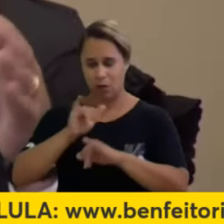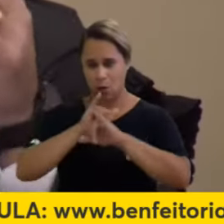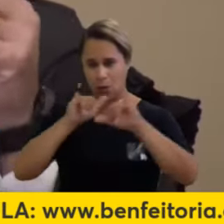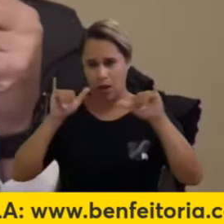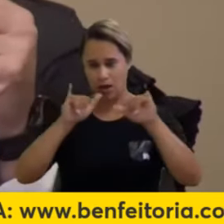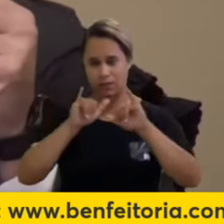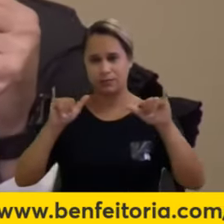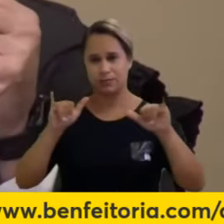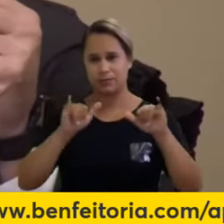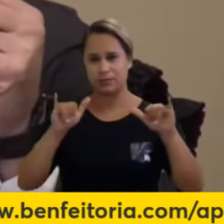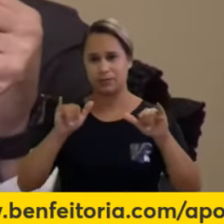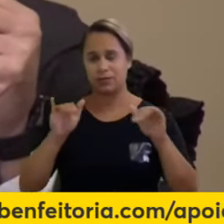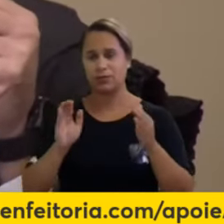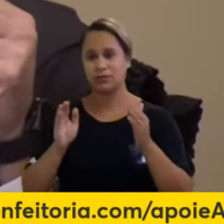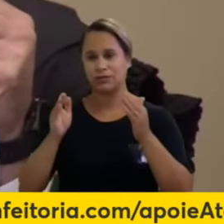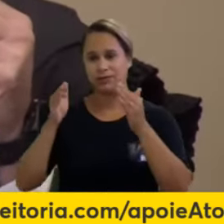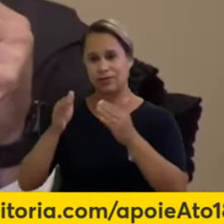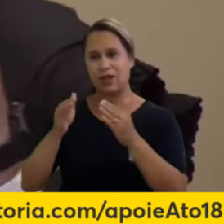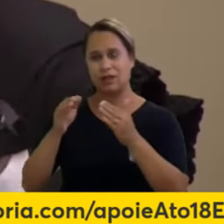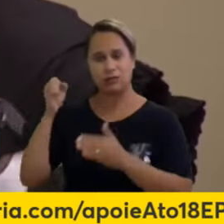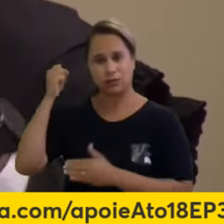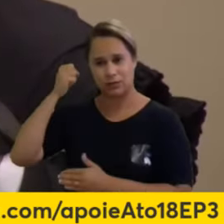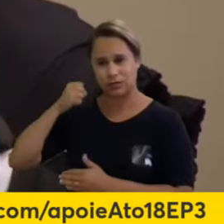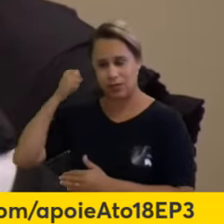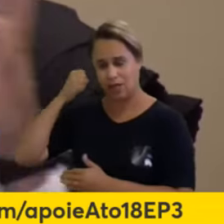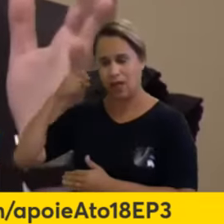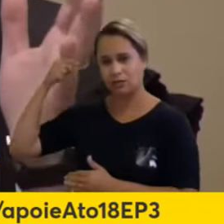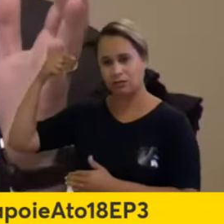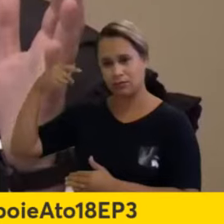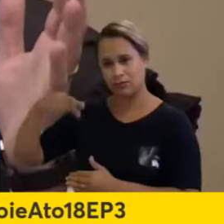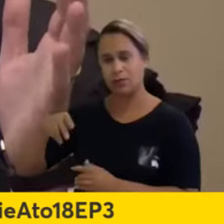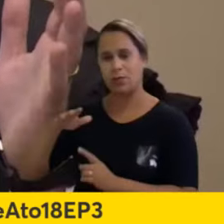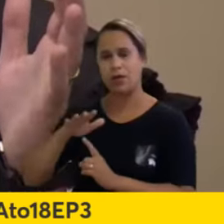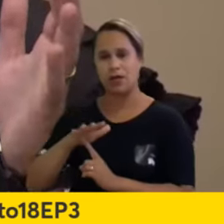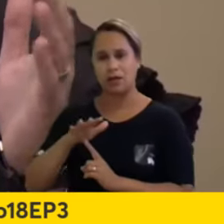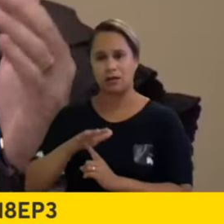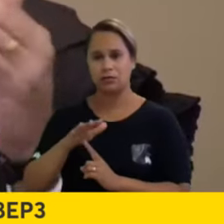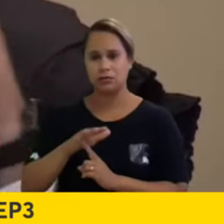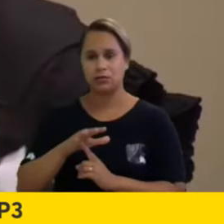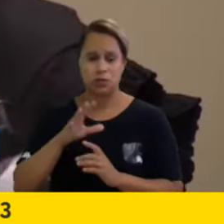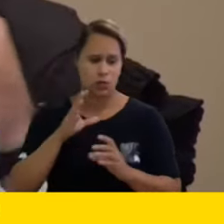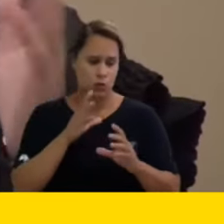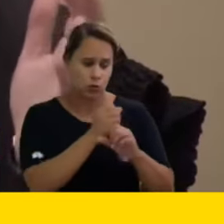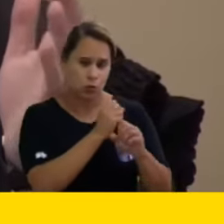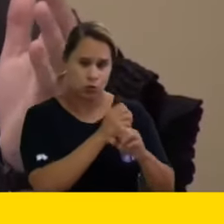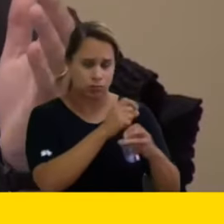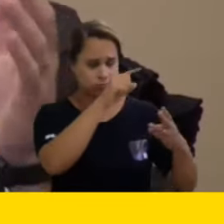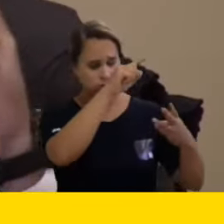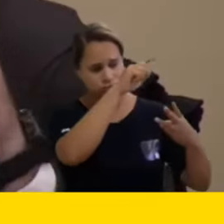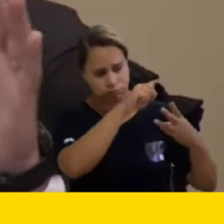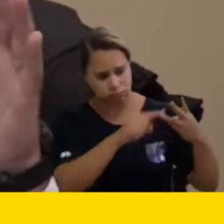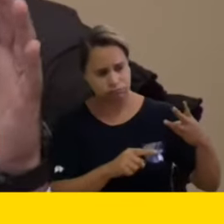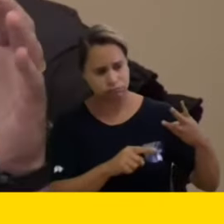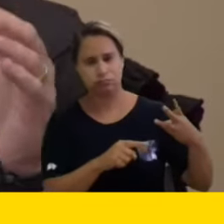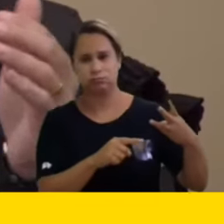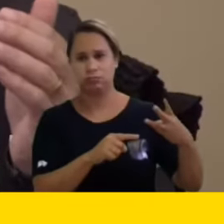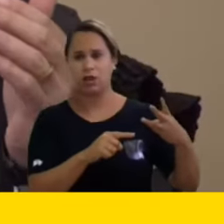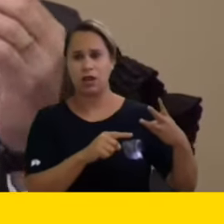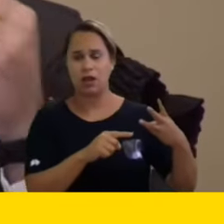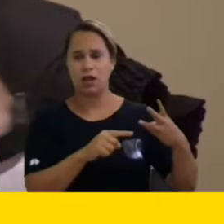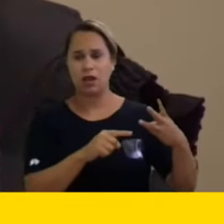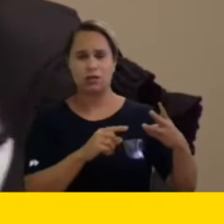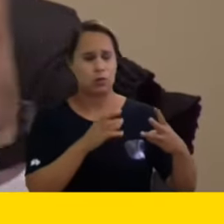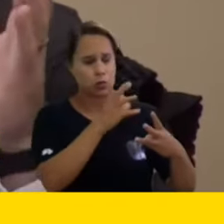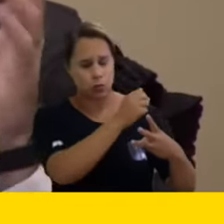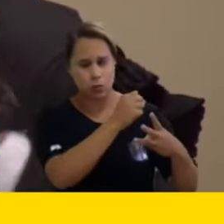direcionada ao Senado do Paraná simplesmente somaram todas as despesas das três campanhas somaram os valores Gerais sem discriminação e